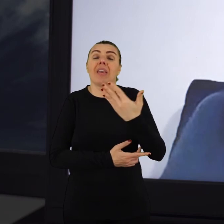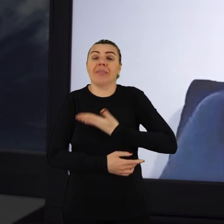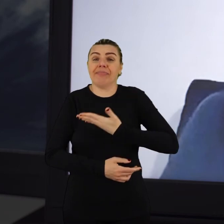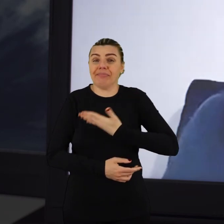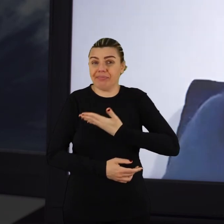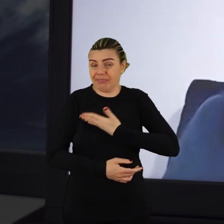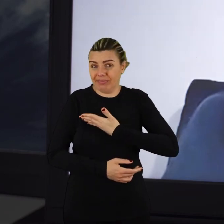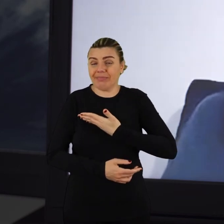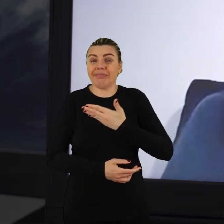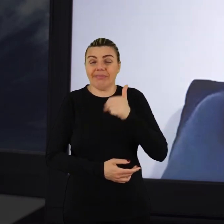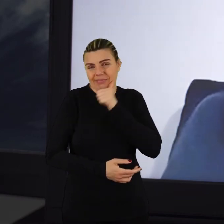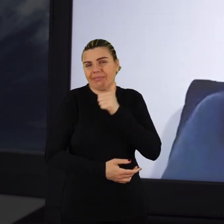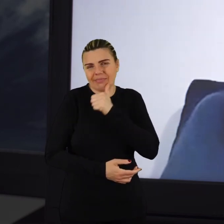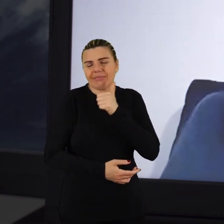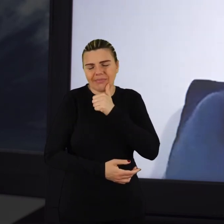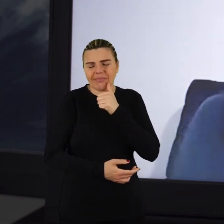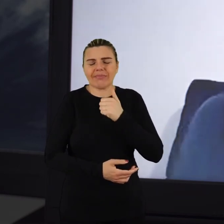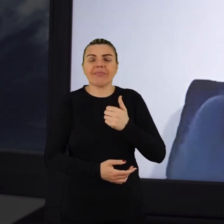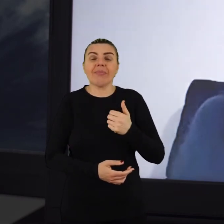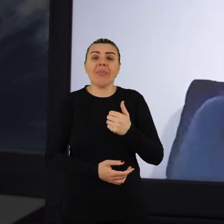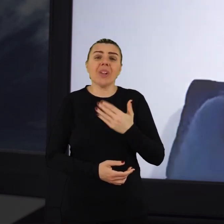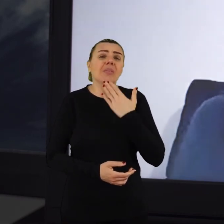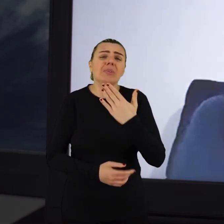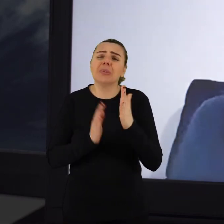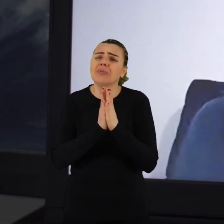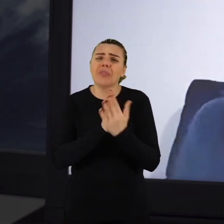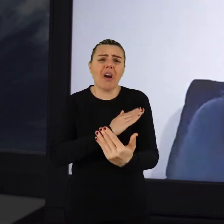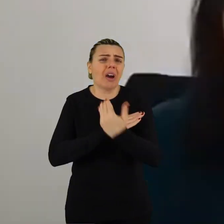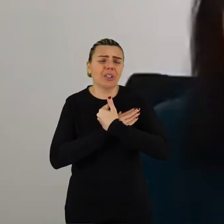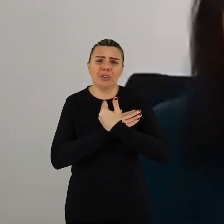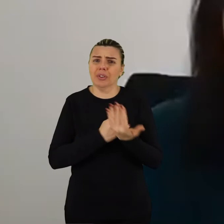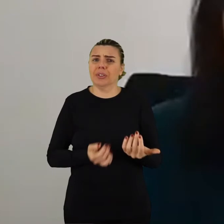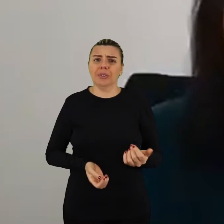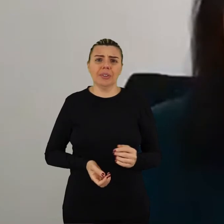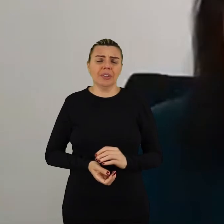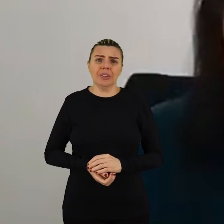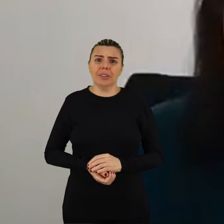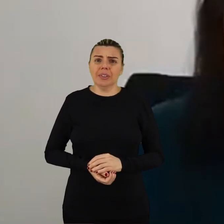liguei para uma amiga e pedi ajuda.